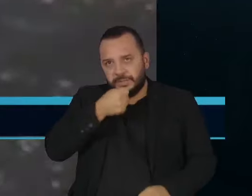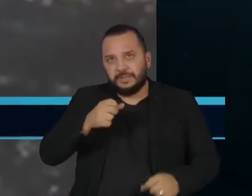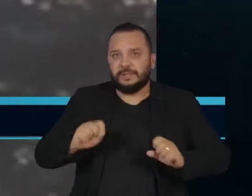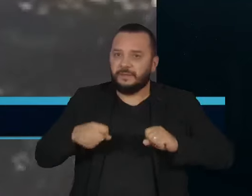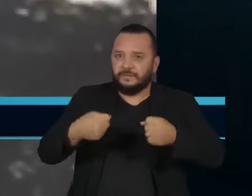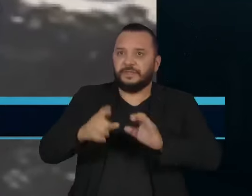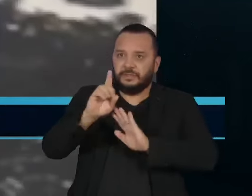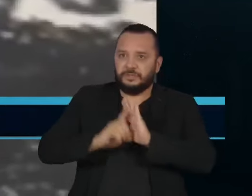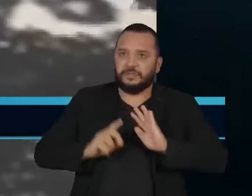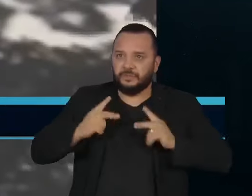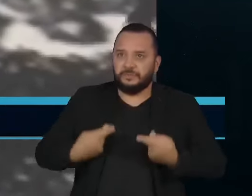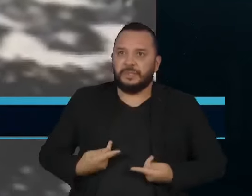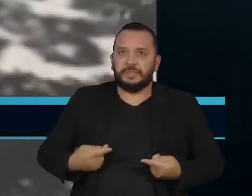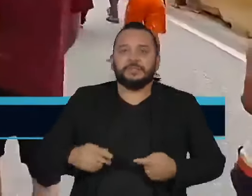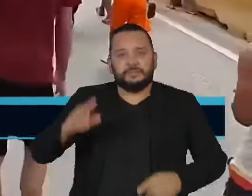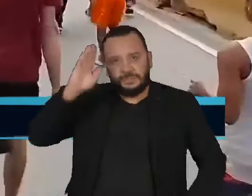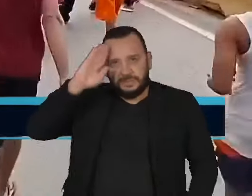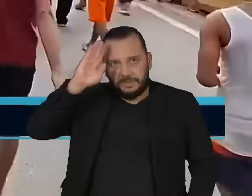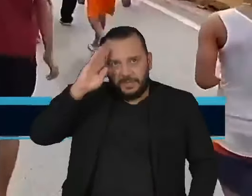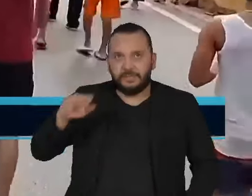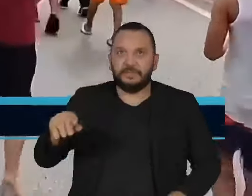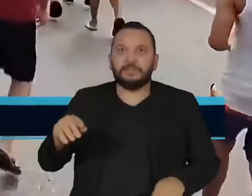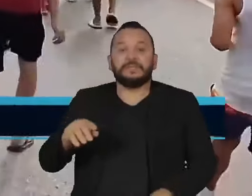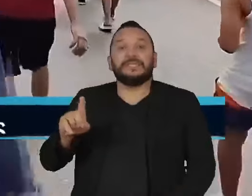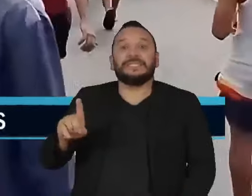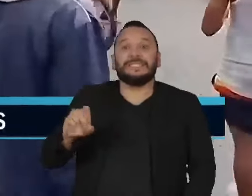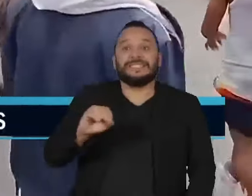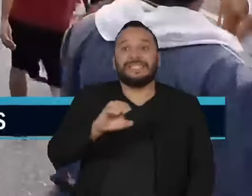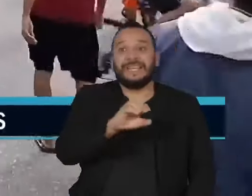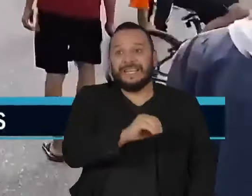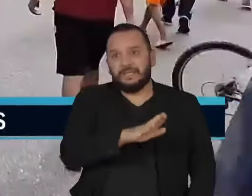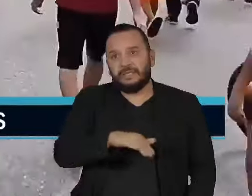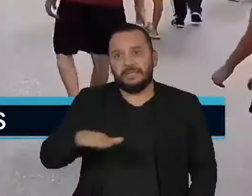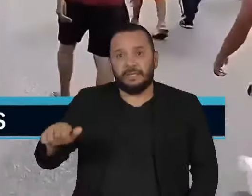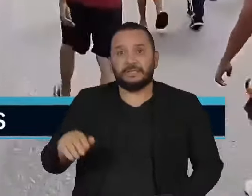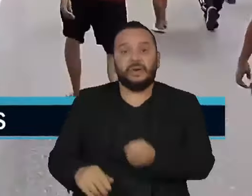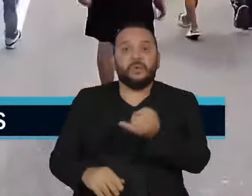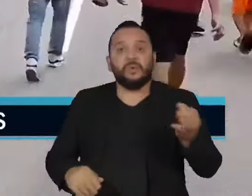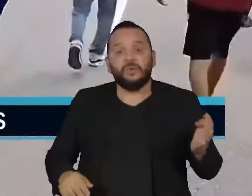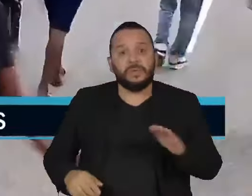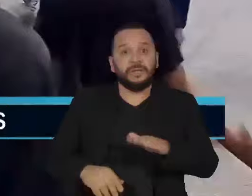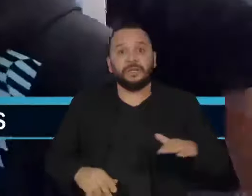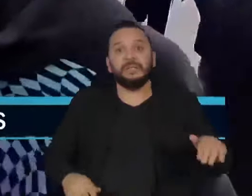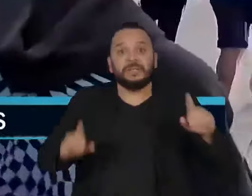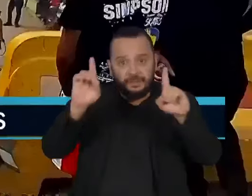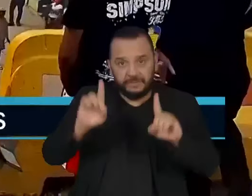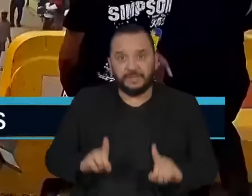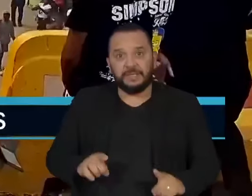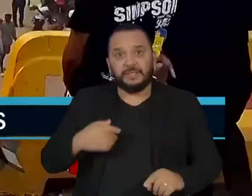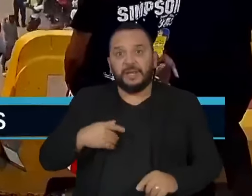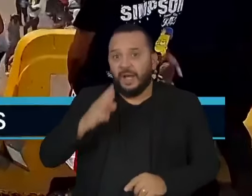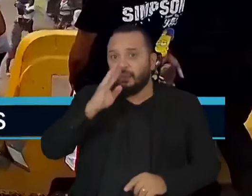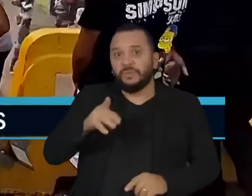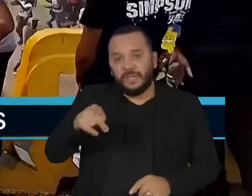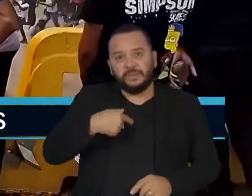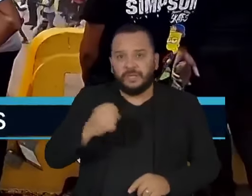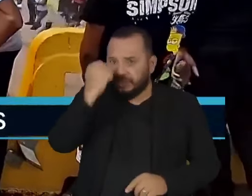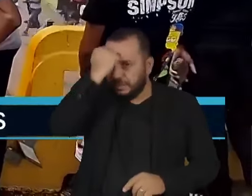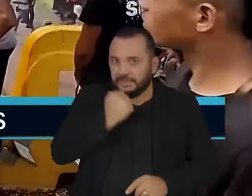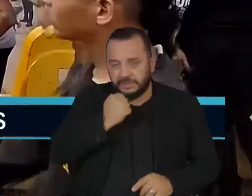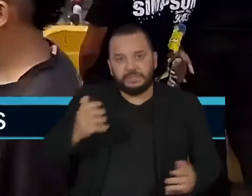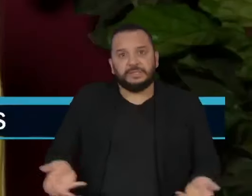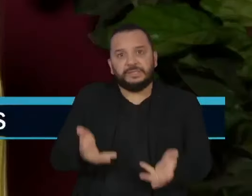de direitos humanos, militares e mais de 100 crianças, algumas com deficiência, acusadas de terrorismo e